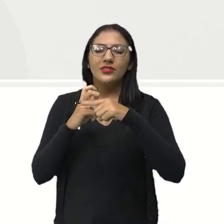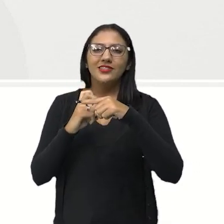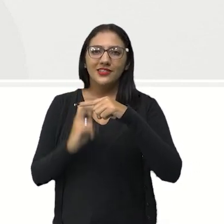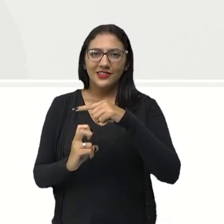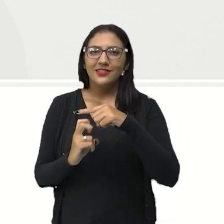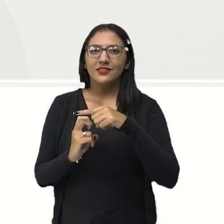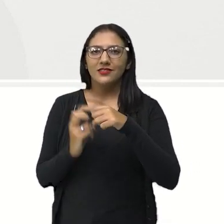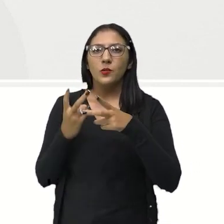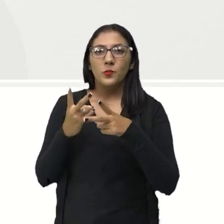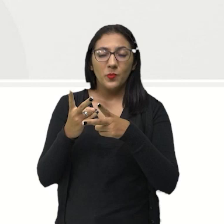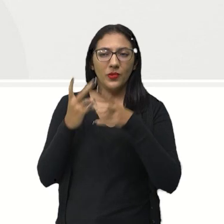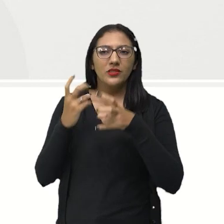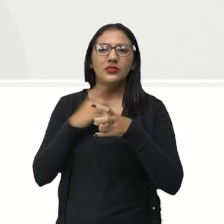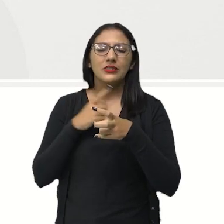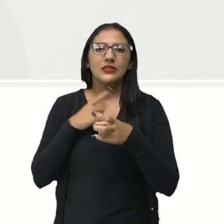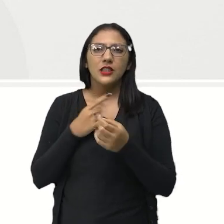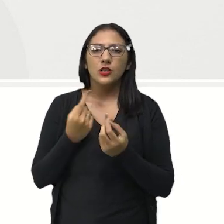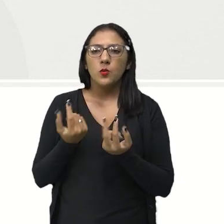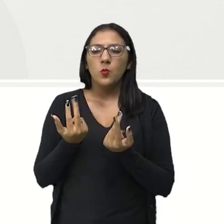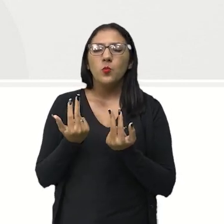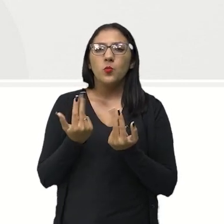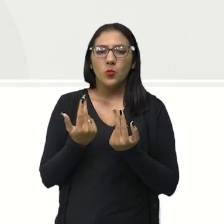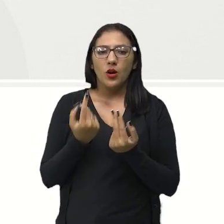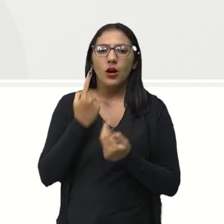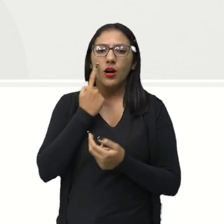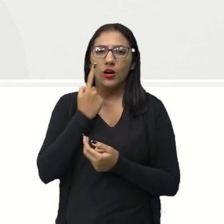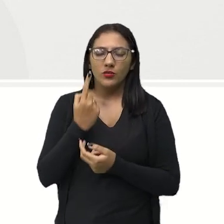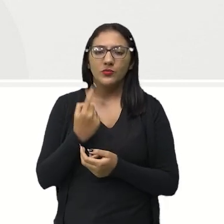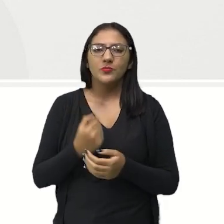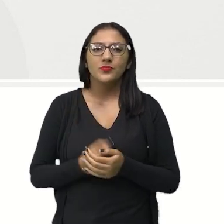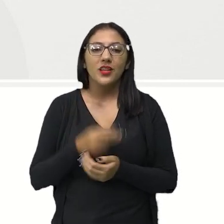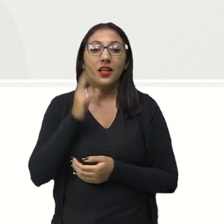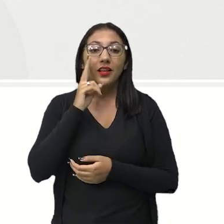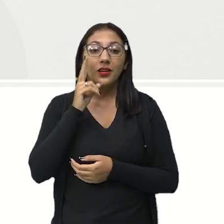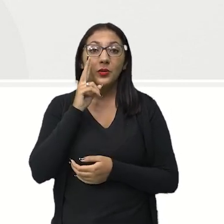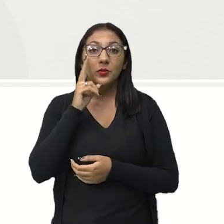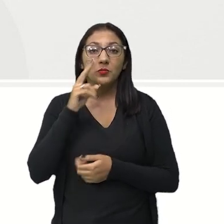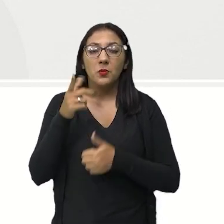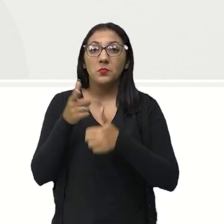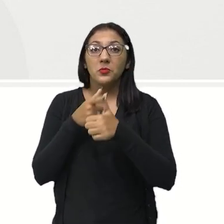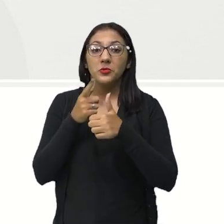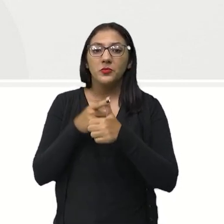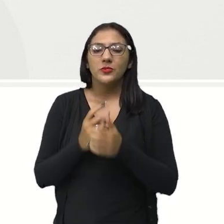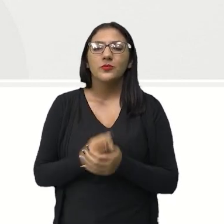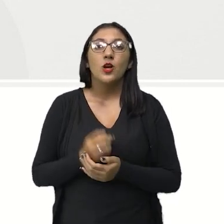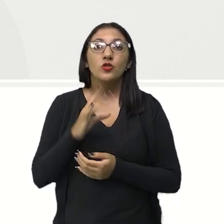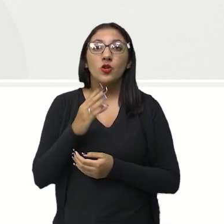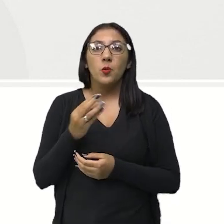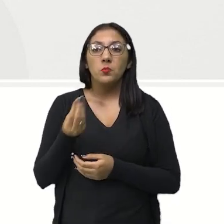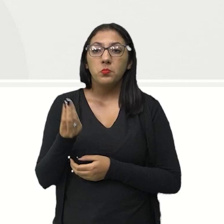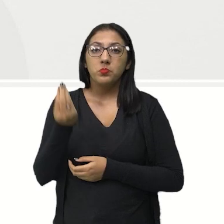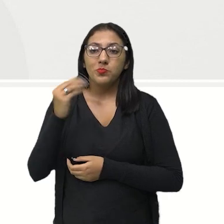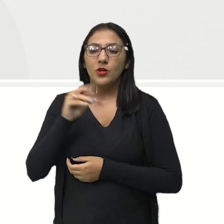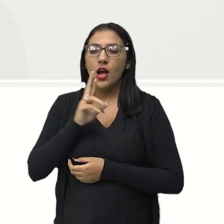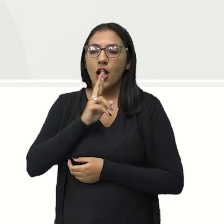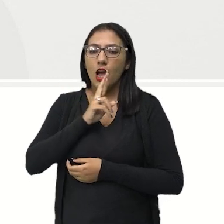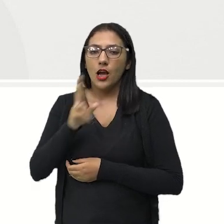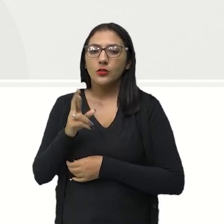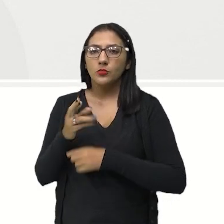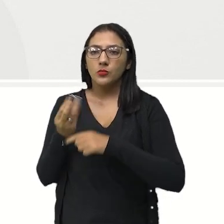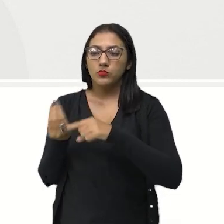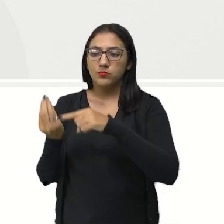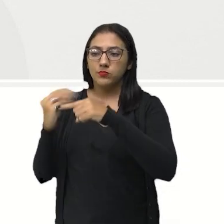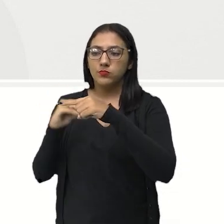fração eu tenho o denominador 5, então eu estou diante do primeiro caso. Então basta repetir o nosso